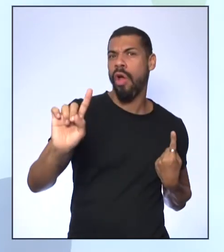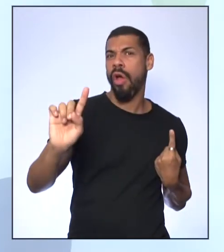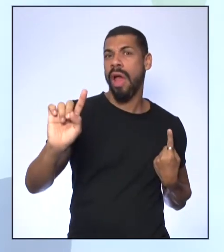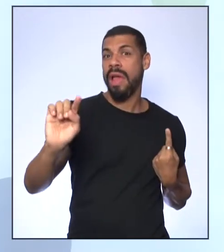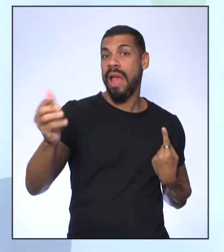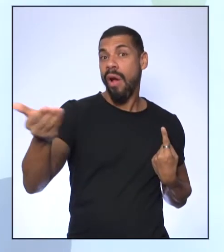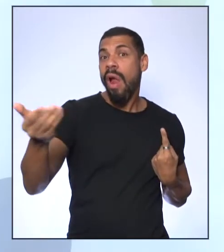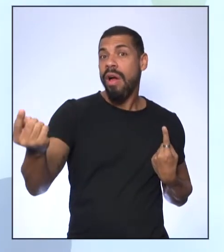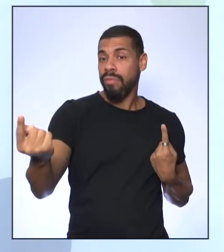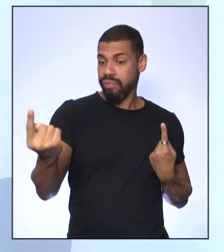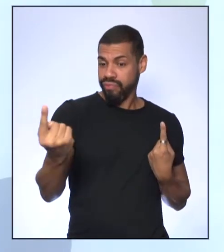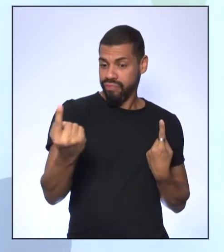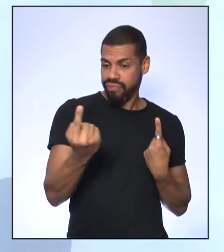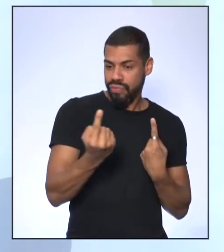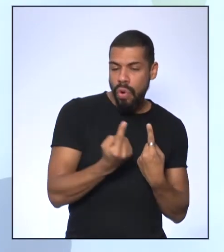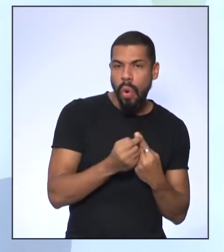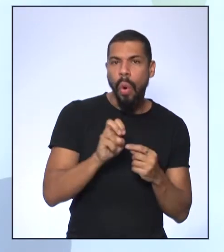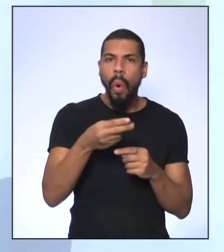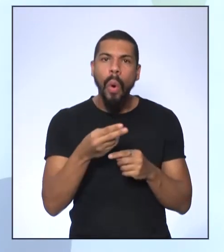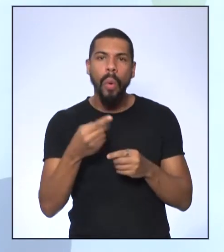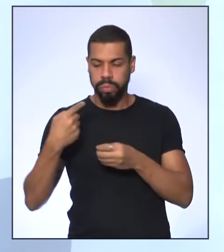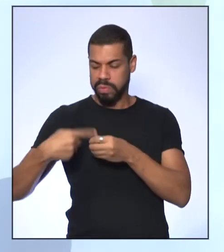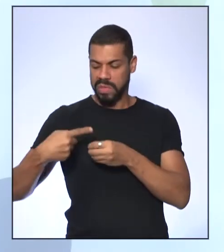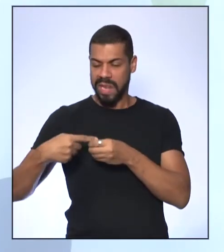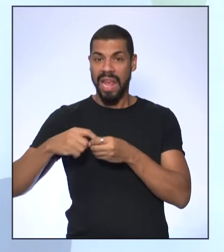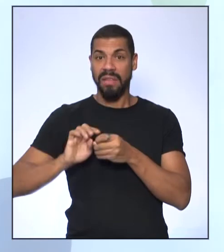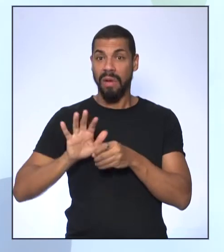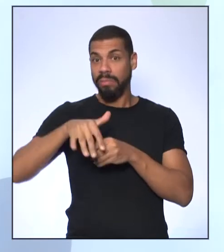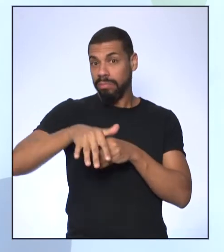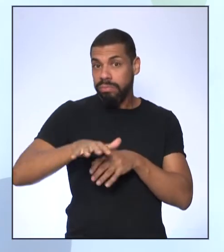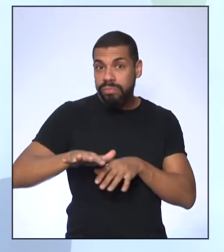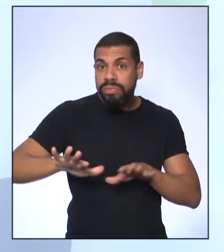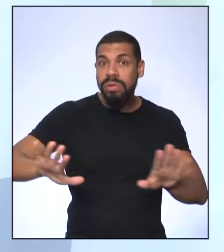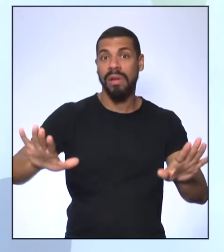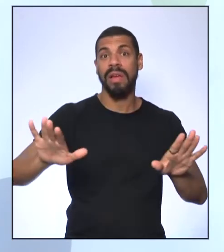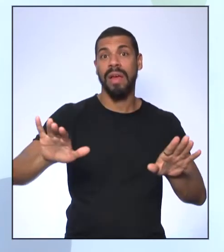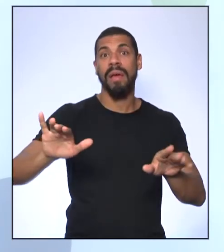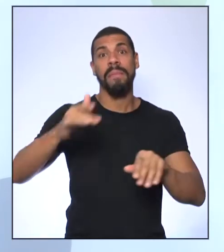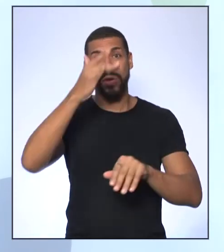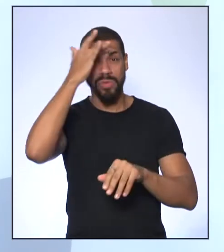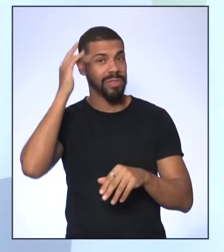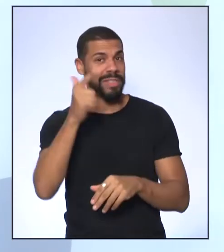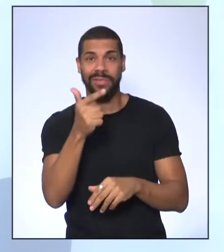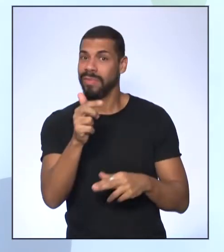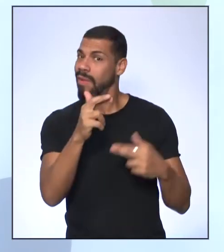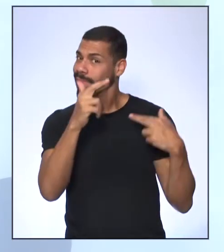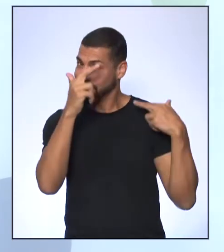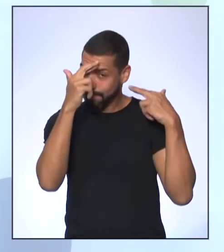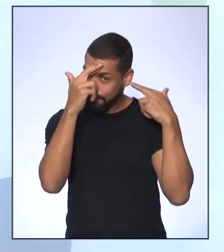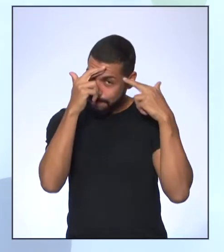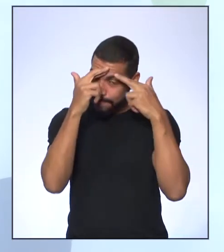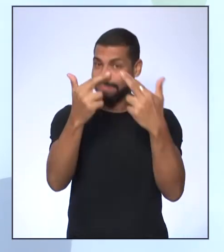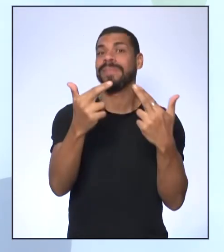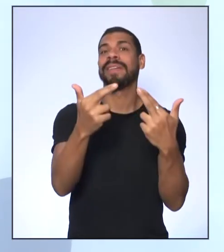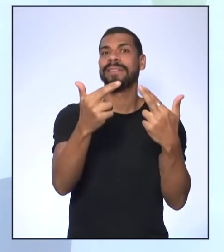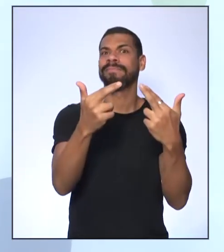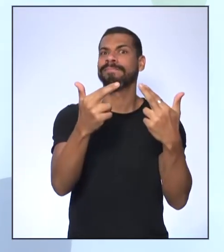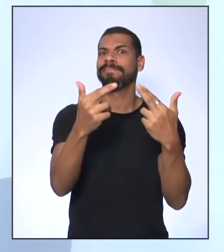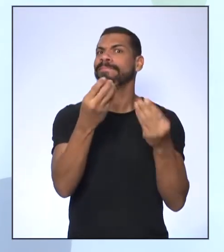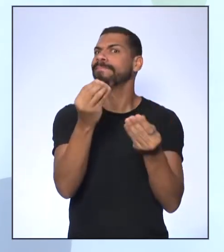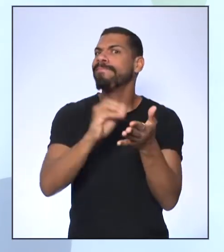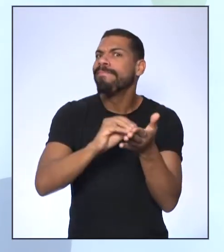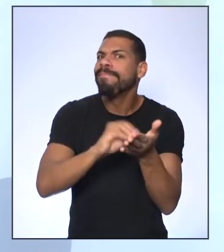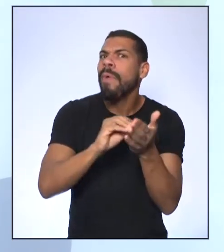da nossa cidade, foi embora para outro lugar, gente que não está respeitando a pandemia, infelizmente, fiquem em casa. É